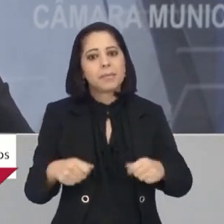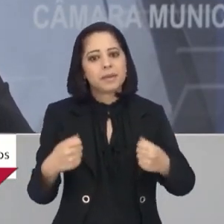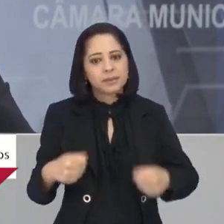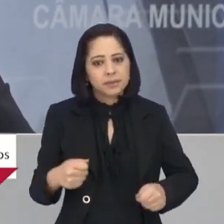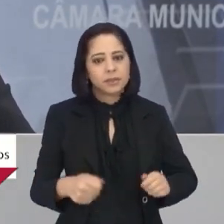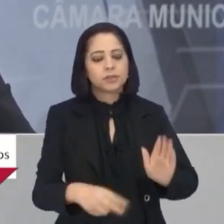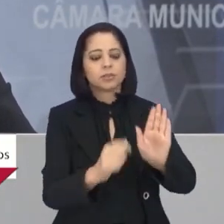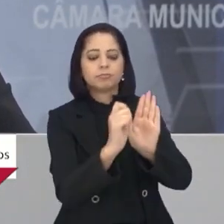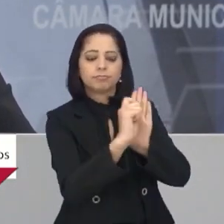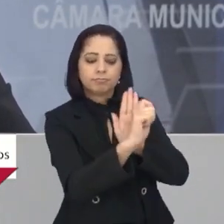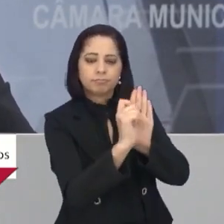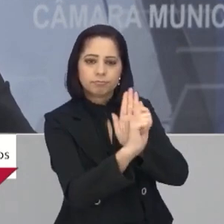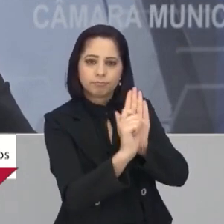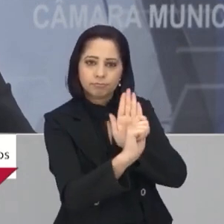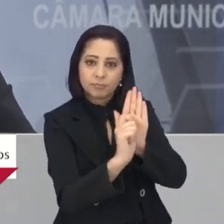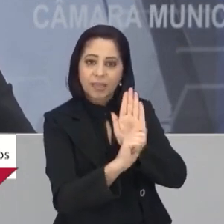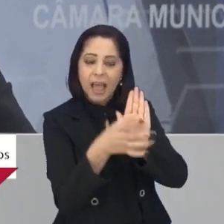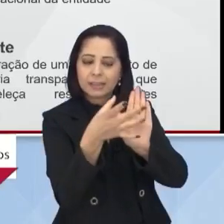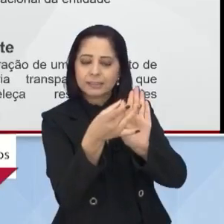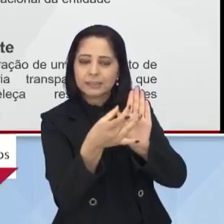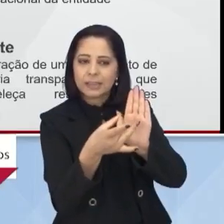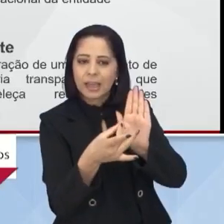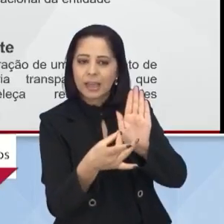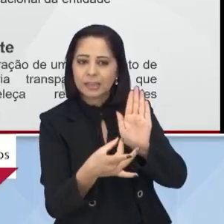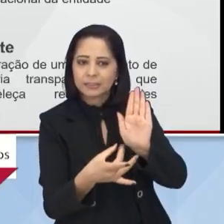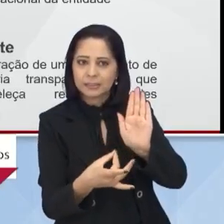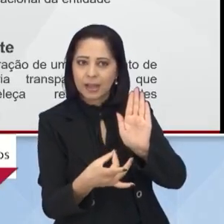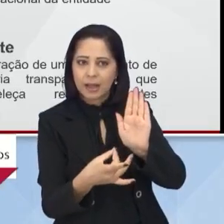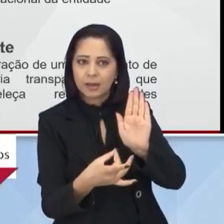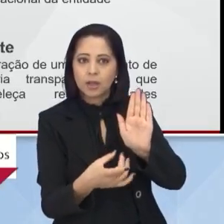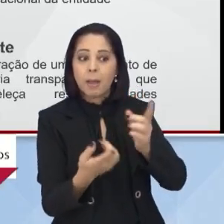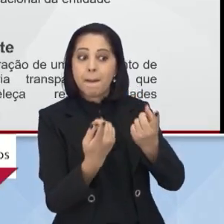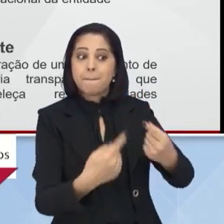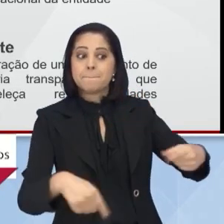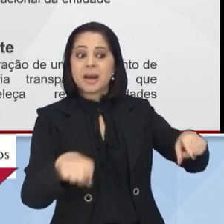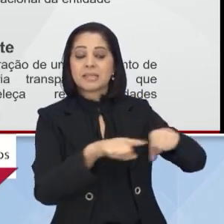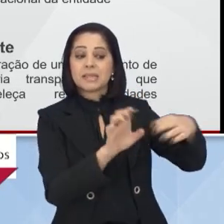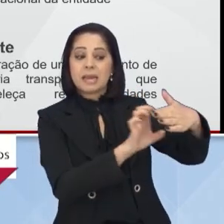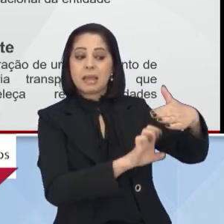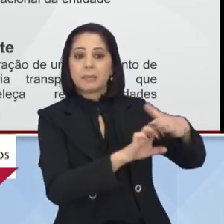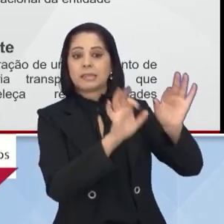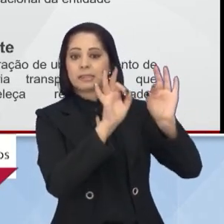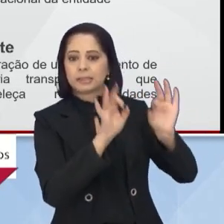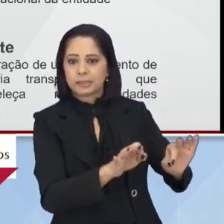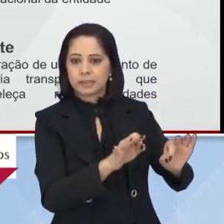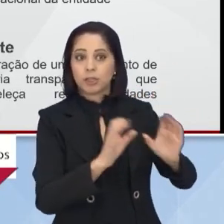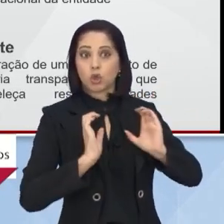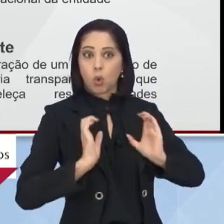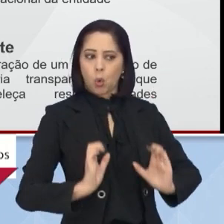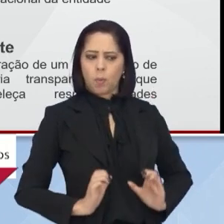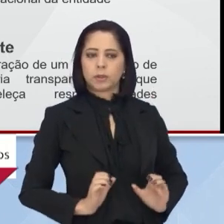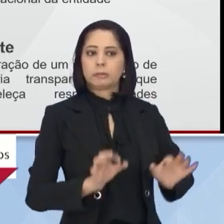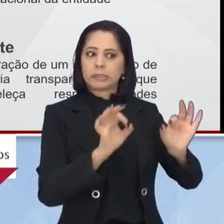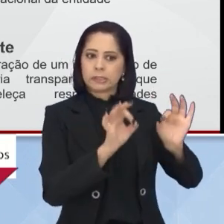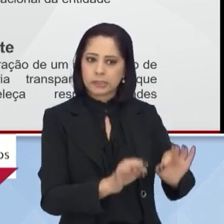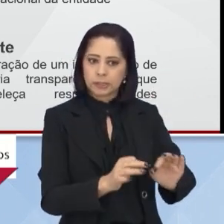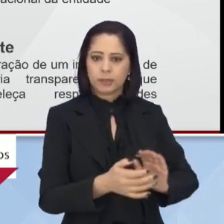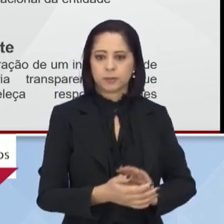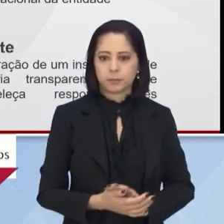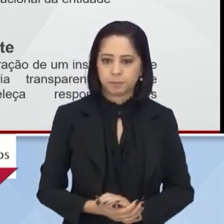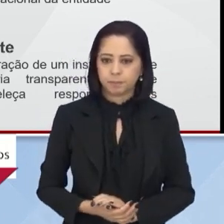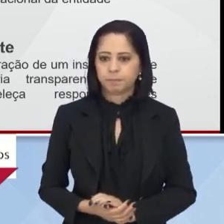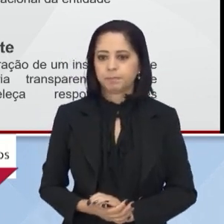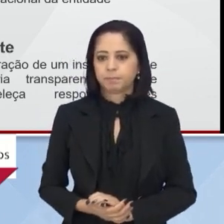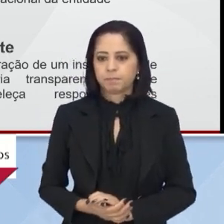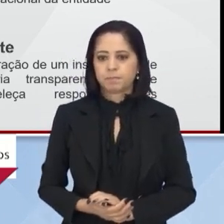cláusulas que tragam a vocês parcerias confi e o último ponto aqui do planejamento que eu queria falar